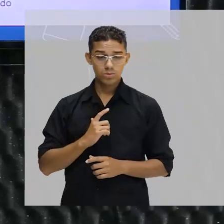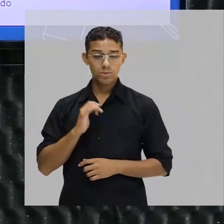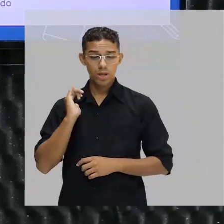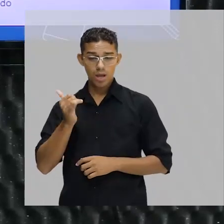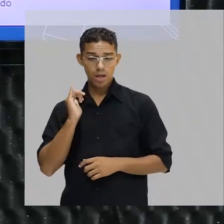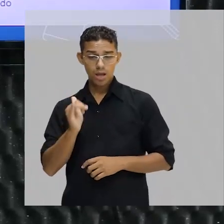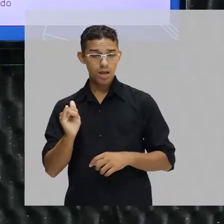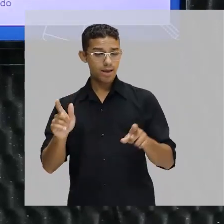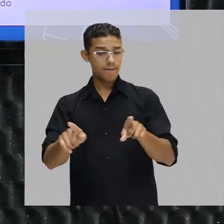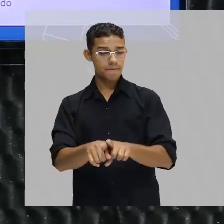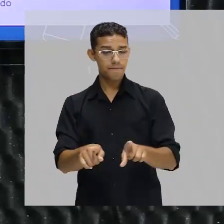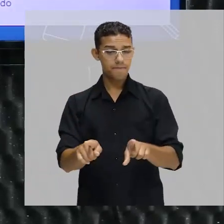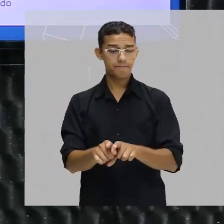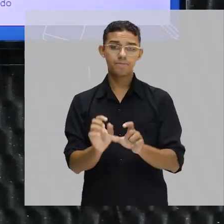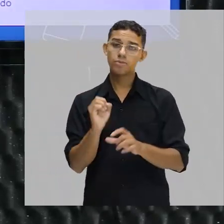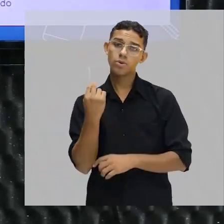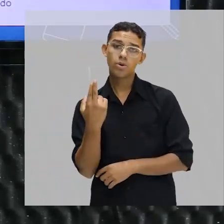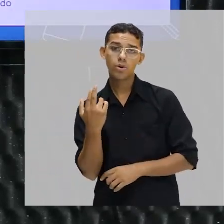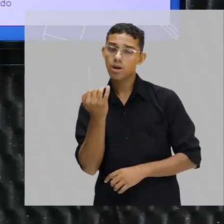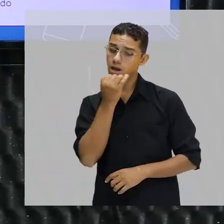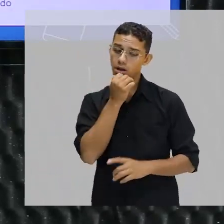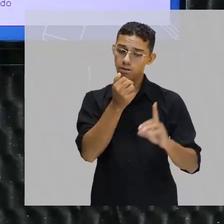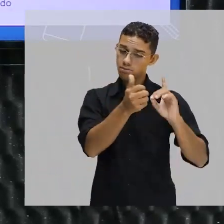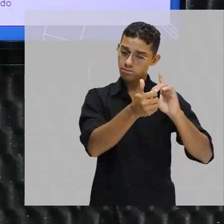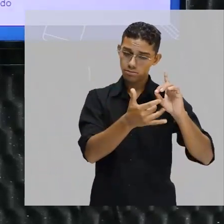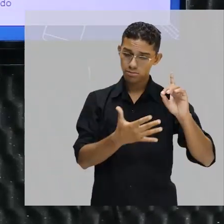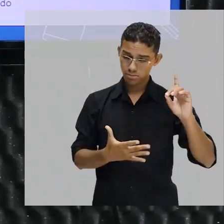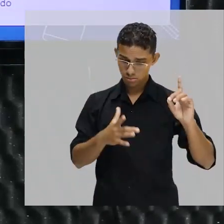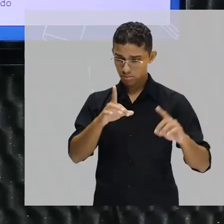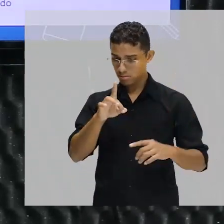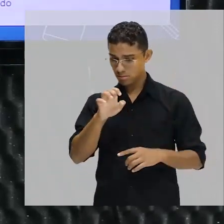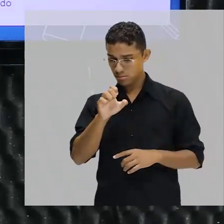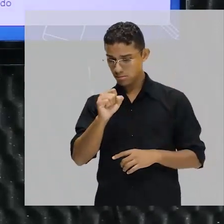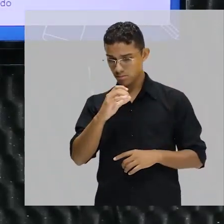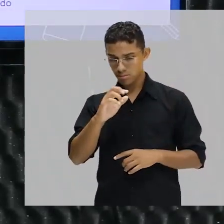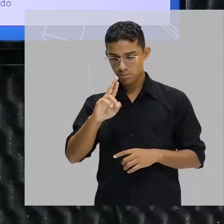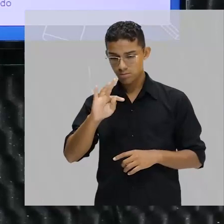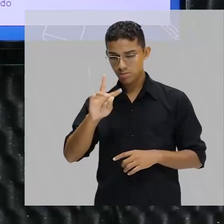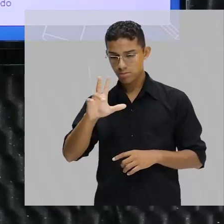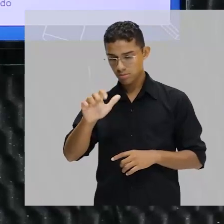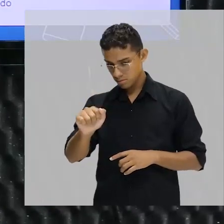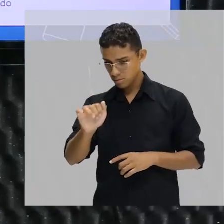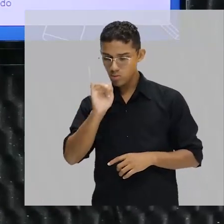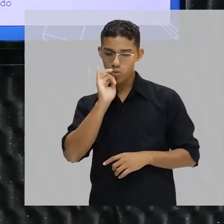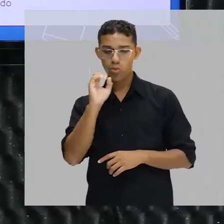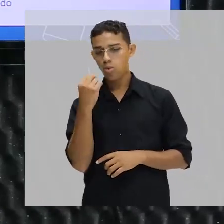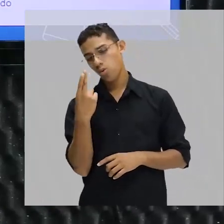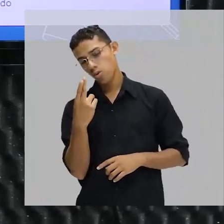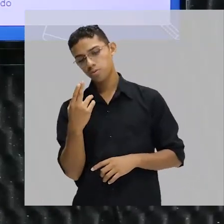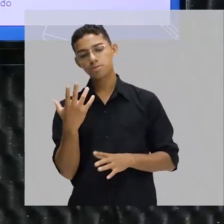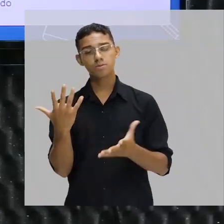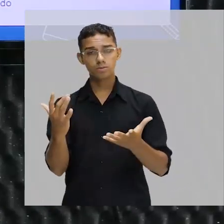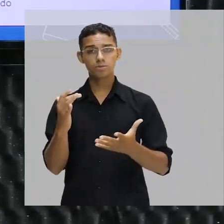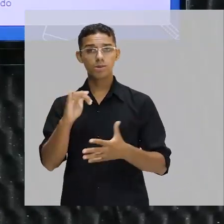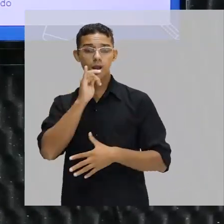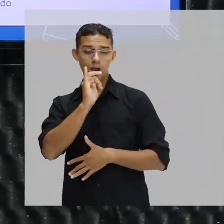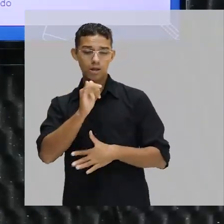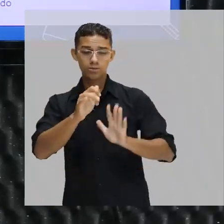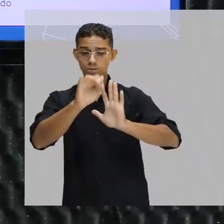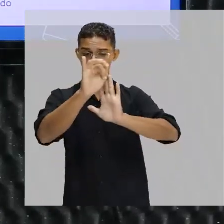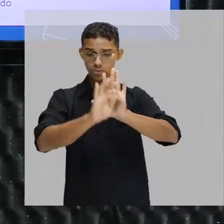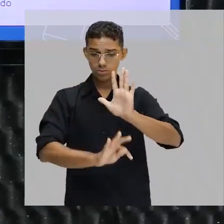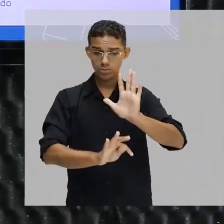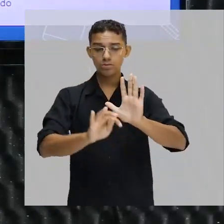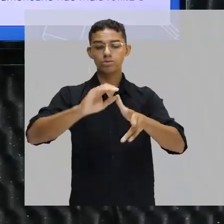narrativa, posso ter a tipologia descritiva e posso ter também a tipologia dissertativa